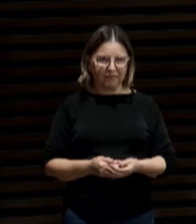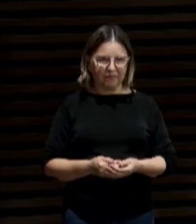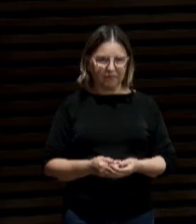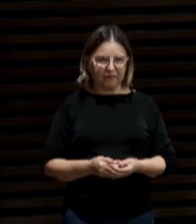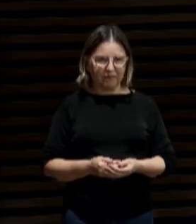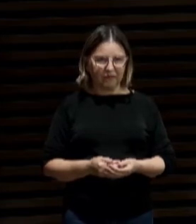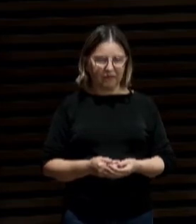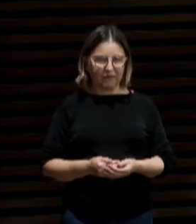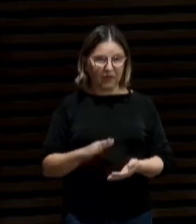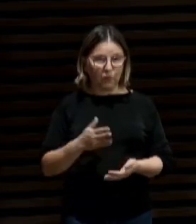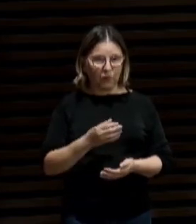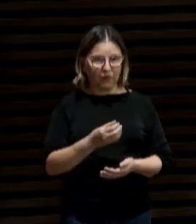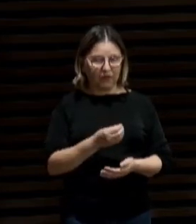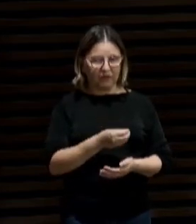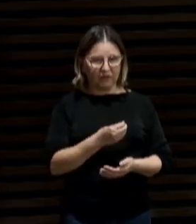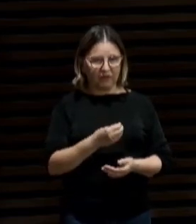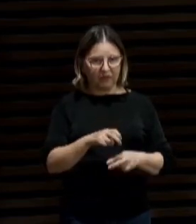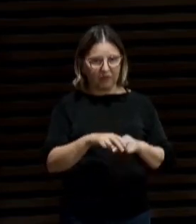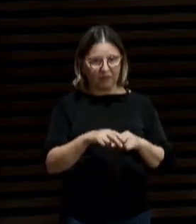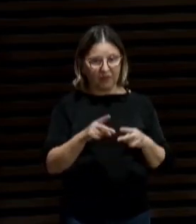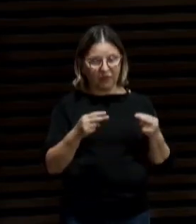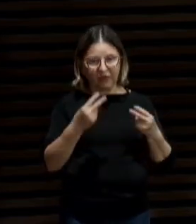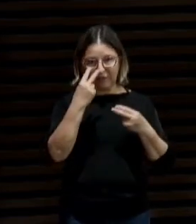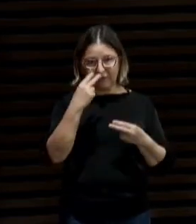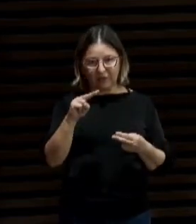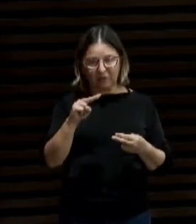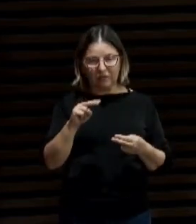Quando nós andamos pelo que vemos, temos o quê? Desânimo.